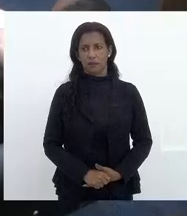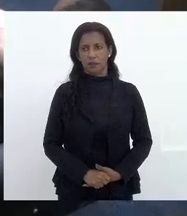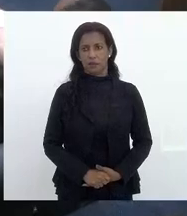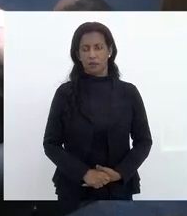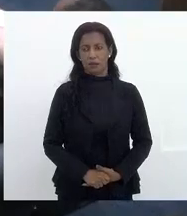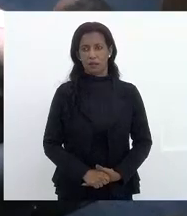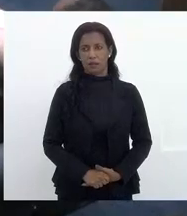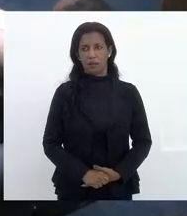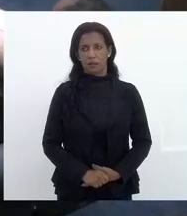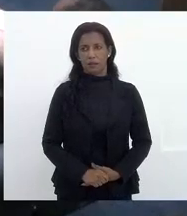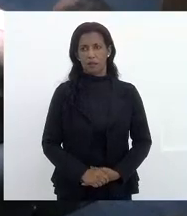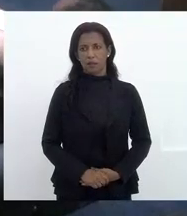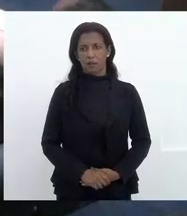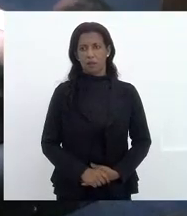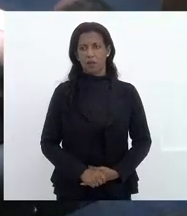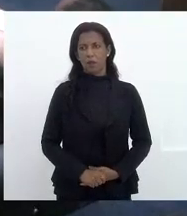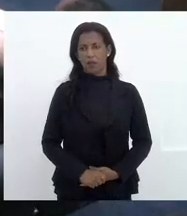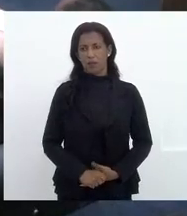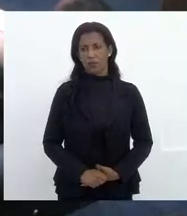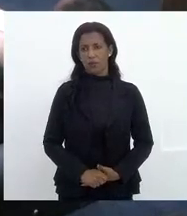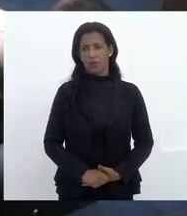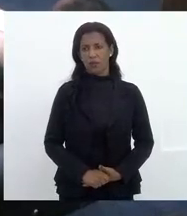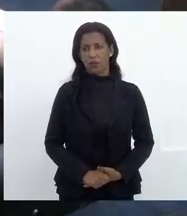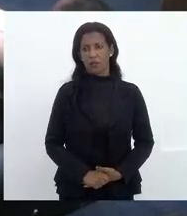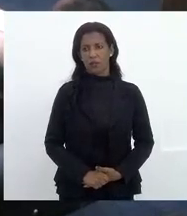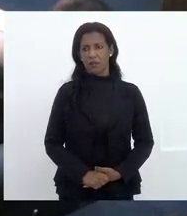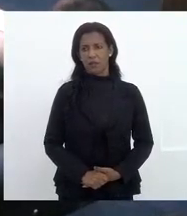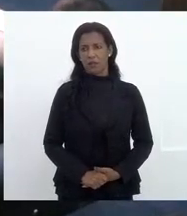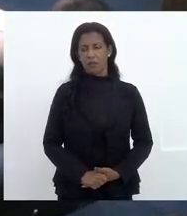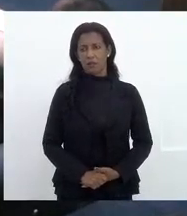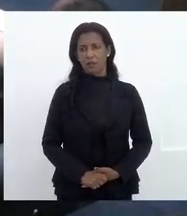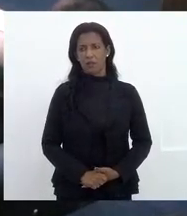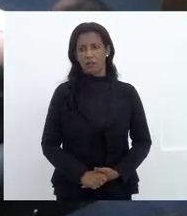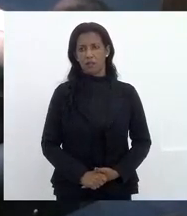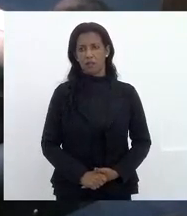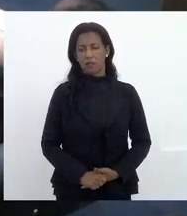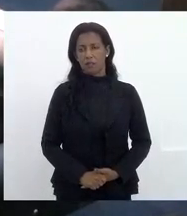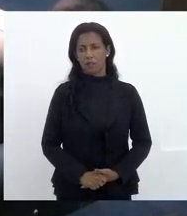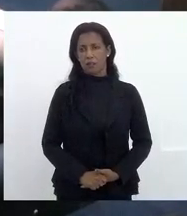a excelência de pão de três minutos do tarot